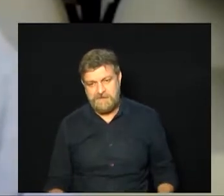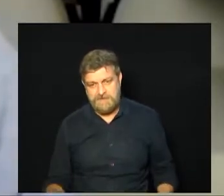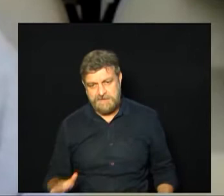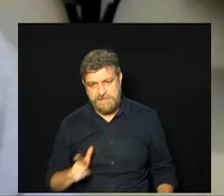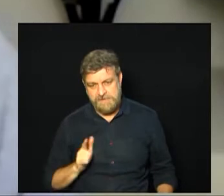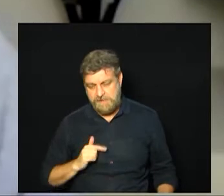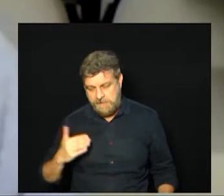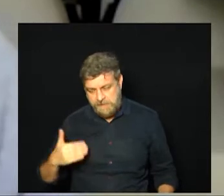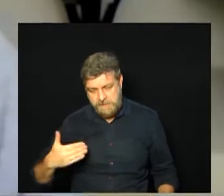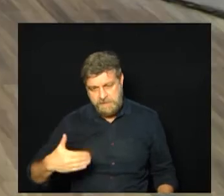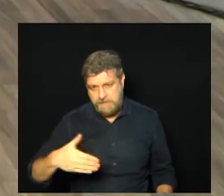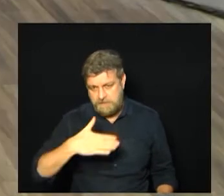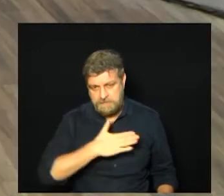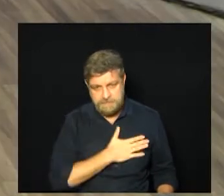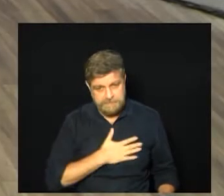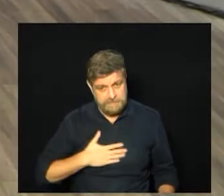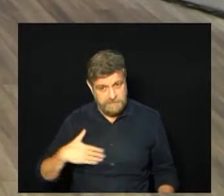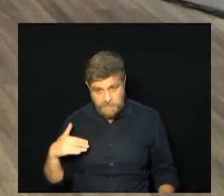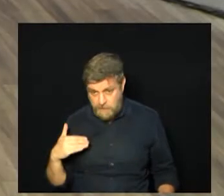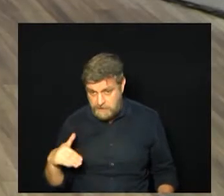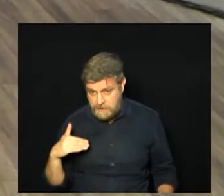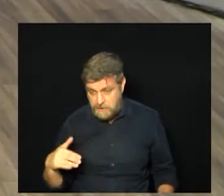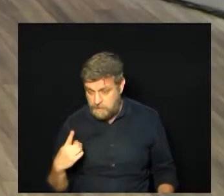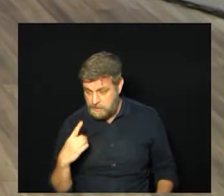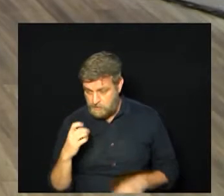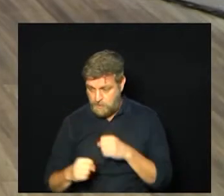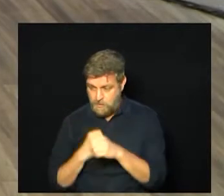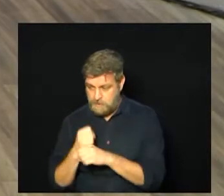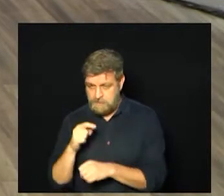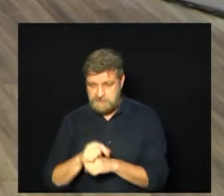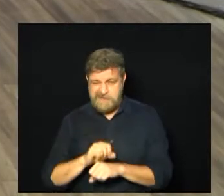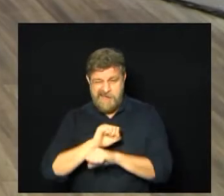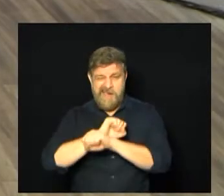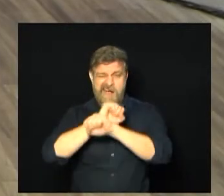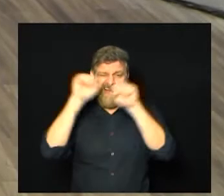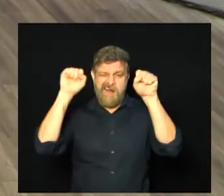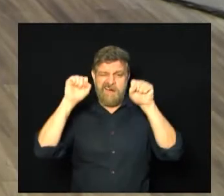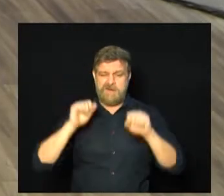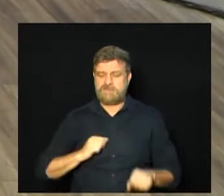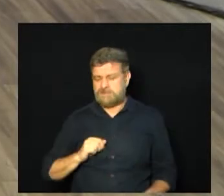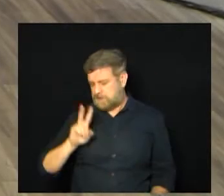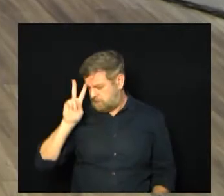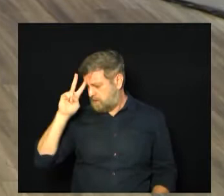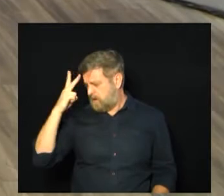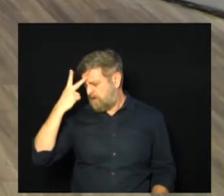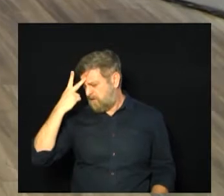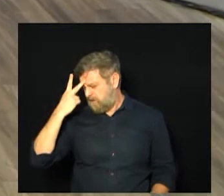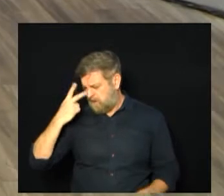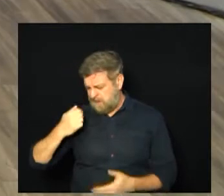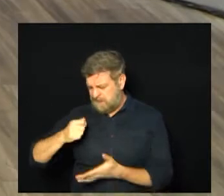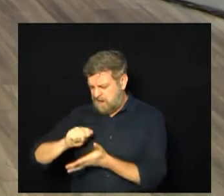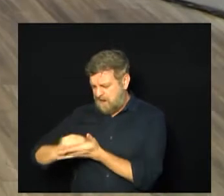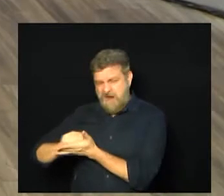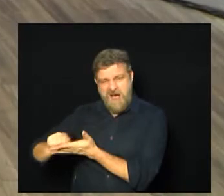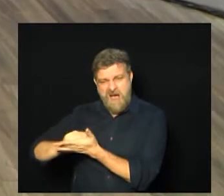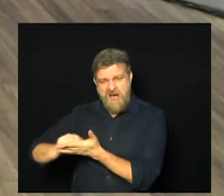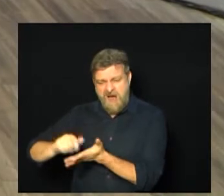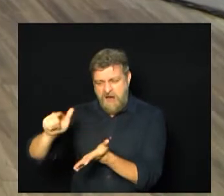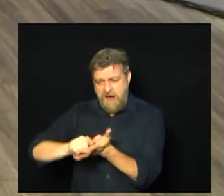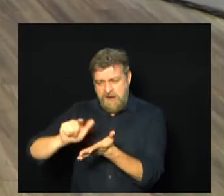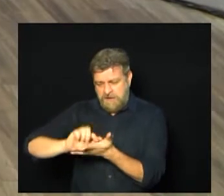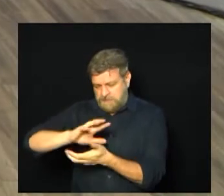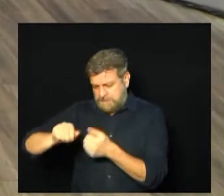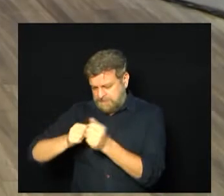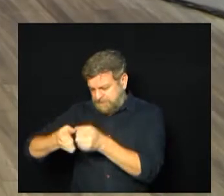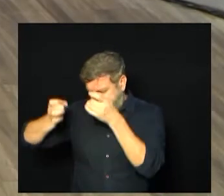processo tranquilo para você durante esse um ano? Ou às vezes você acordar e falar, eu vou mudar tudo? Aquela história de pegar papel,